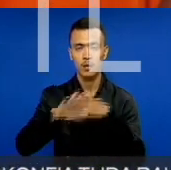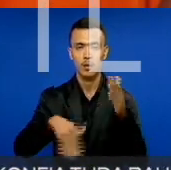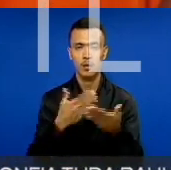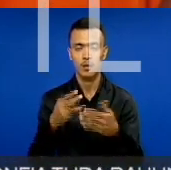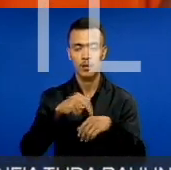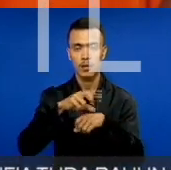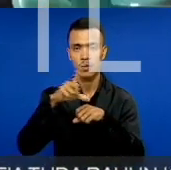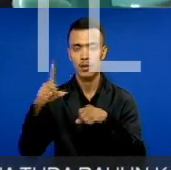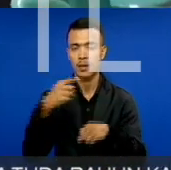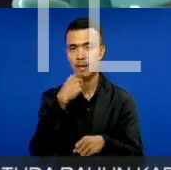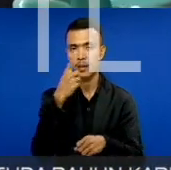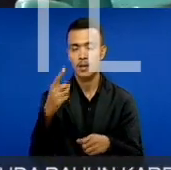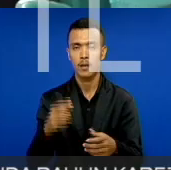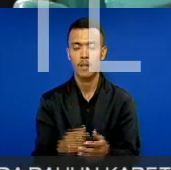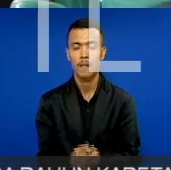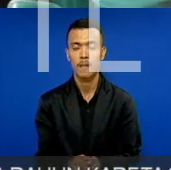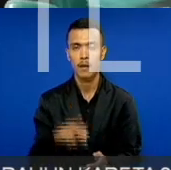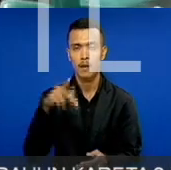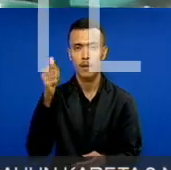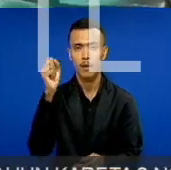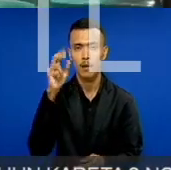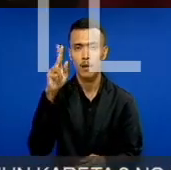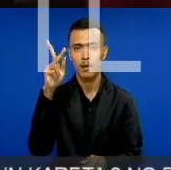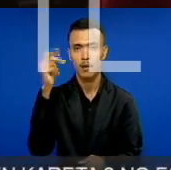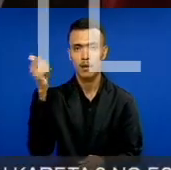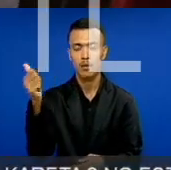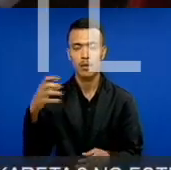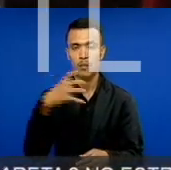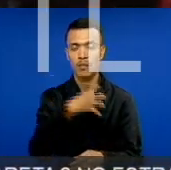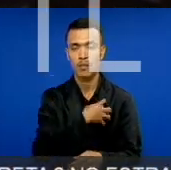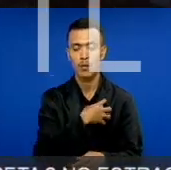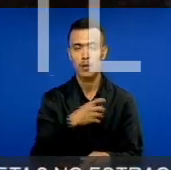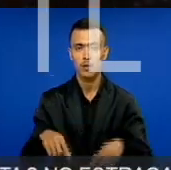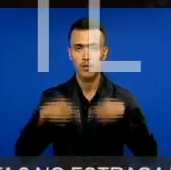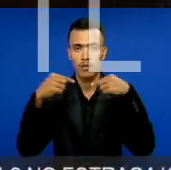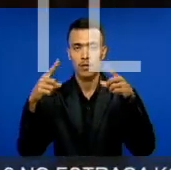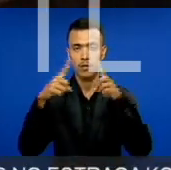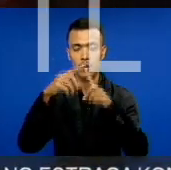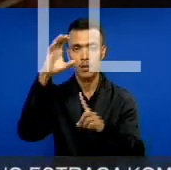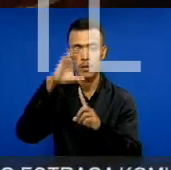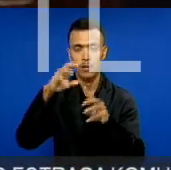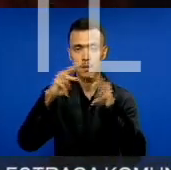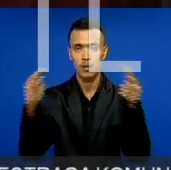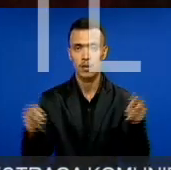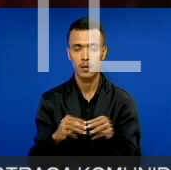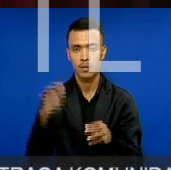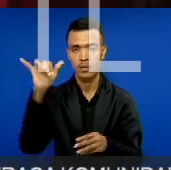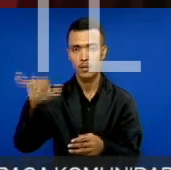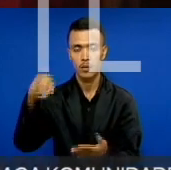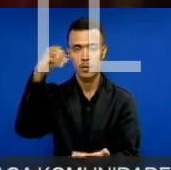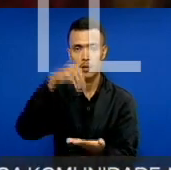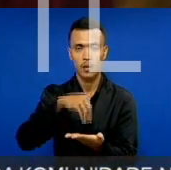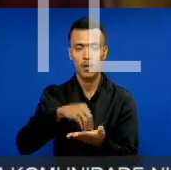Luz afirma, molok tama ba festa Páscoa, Comando Geral Penitele orienta ba Comando Município Sira, coloca no